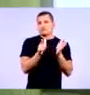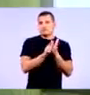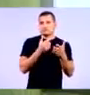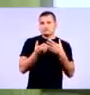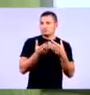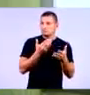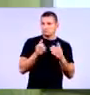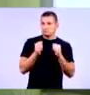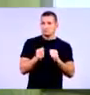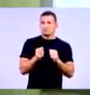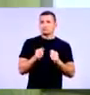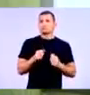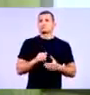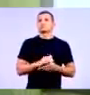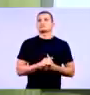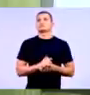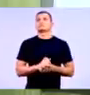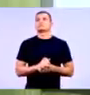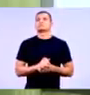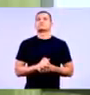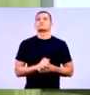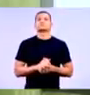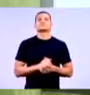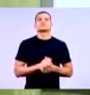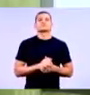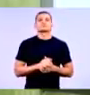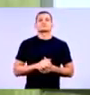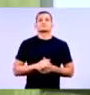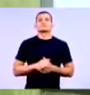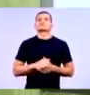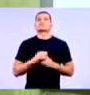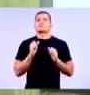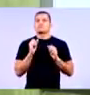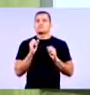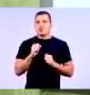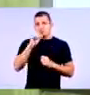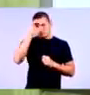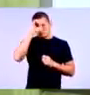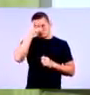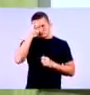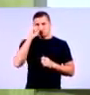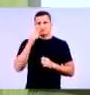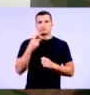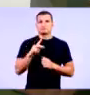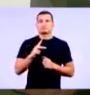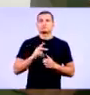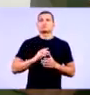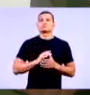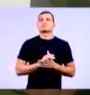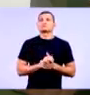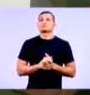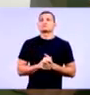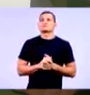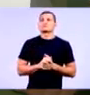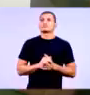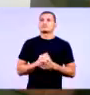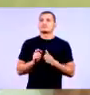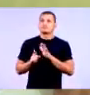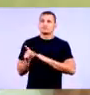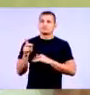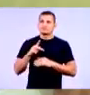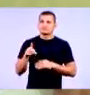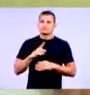sulfite, no seu caderno. Qualquer uma das formas vai contribuir para a sua aprendizagem, para organizar as suas ideias. Contribuições, professora Sara?